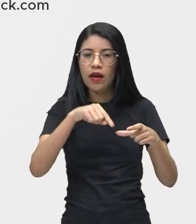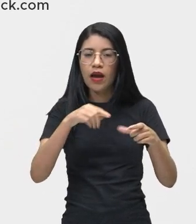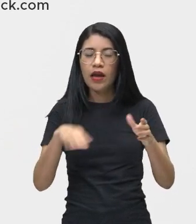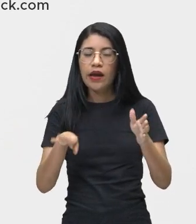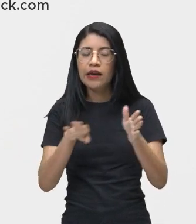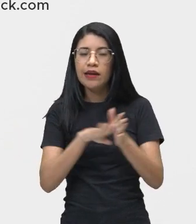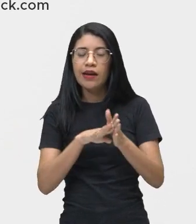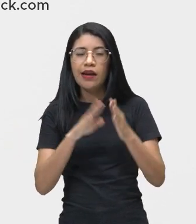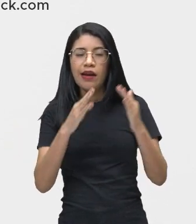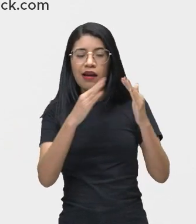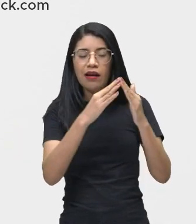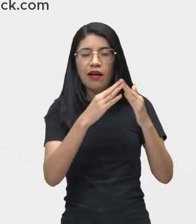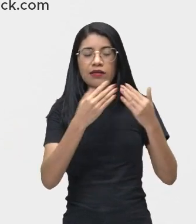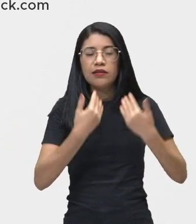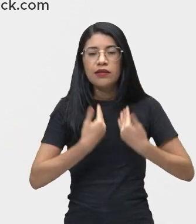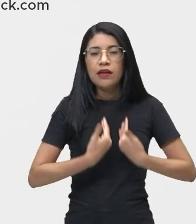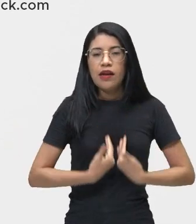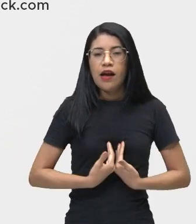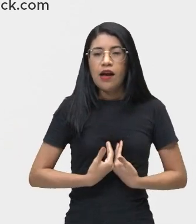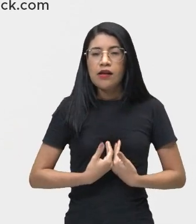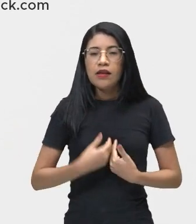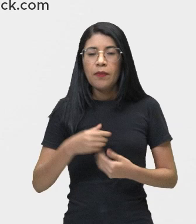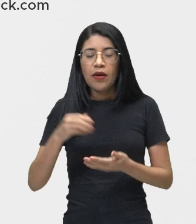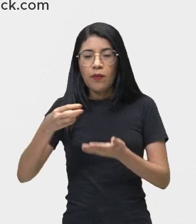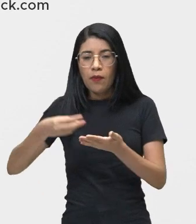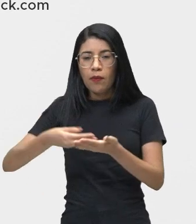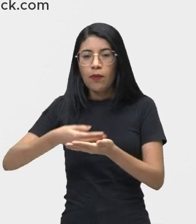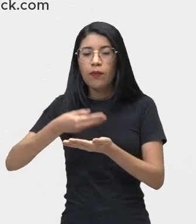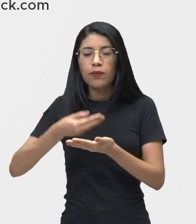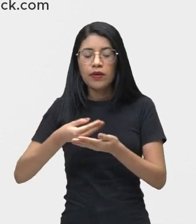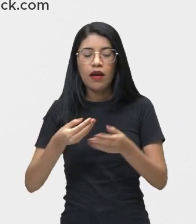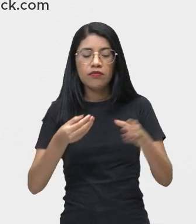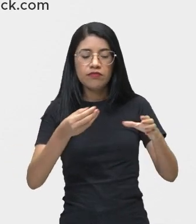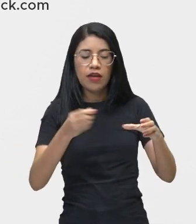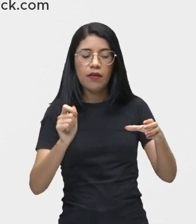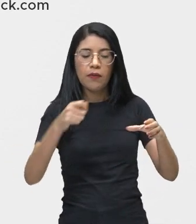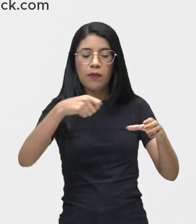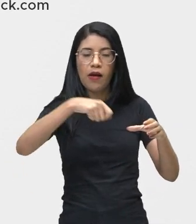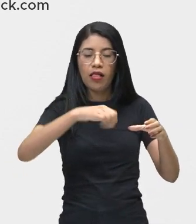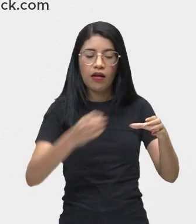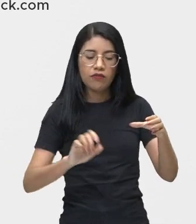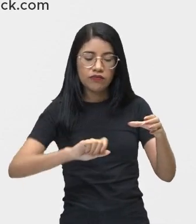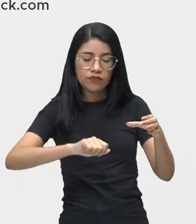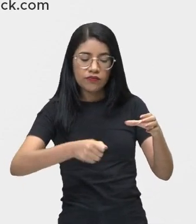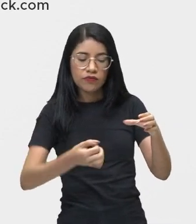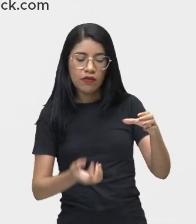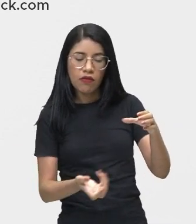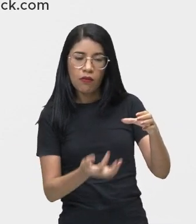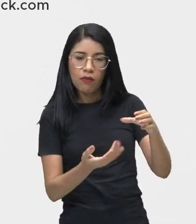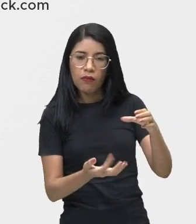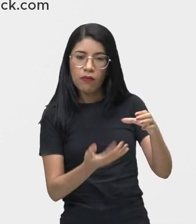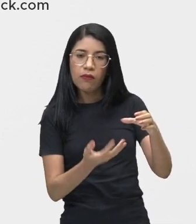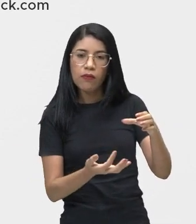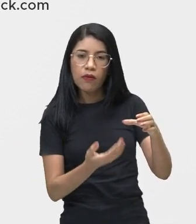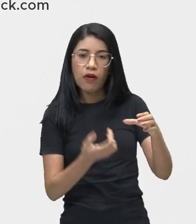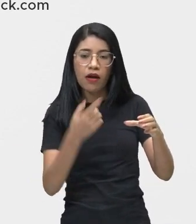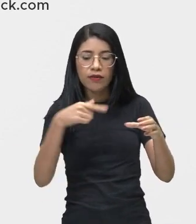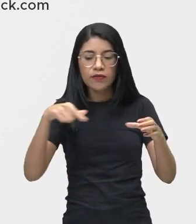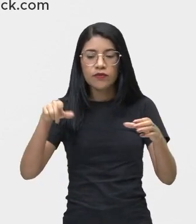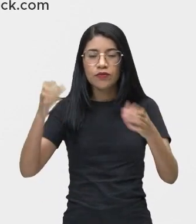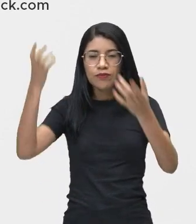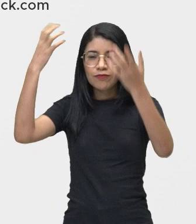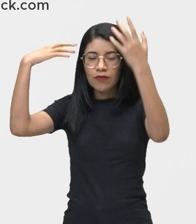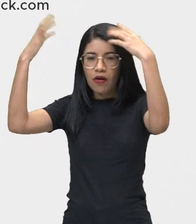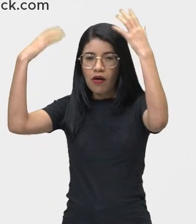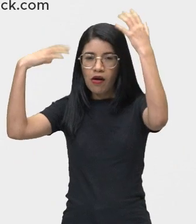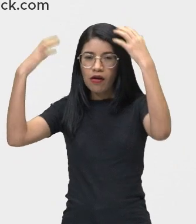casa cansado, aí peguei uma colher e coloquei na panela, esquentei a comida lá. E fui tomar um banho,